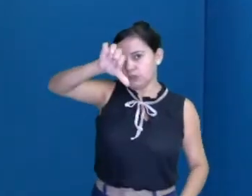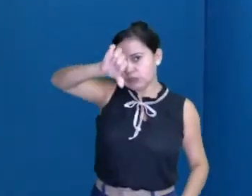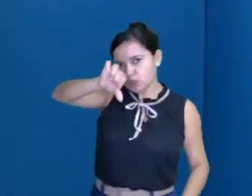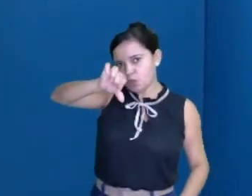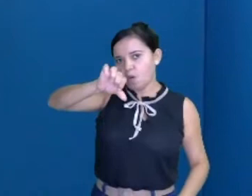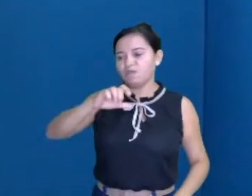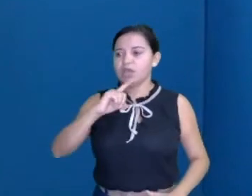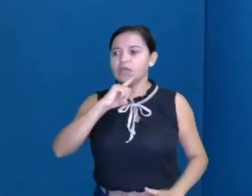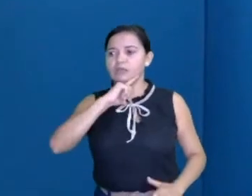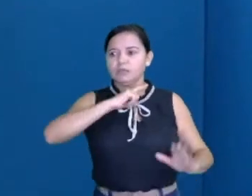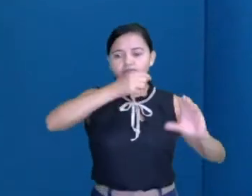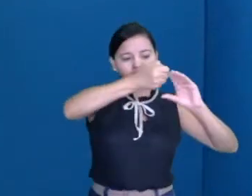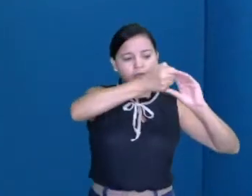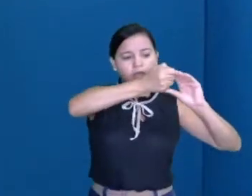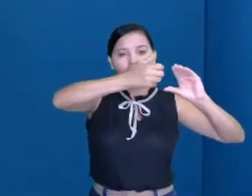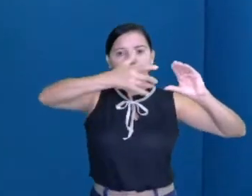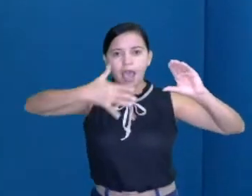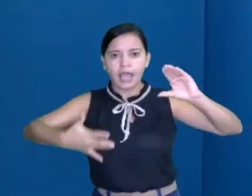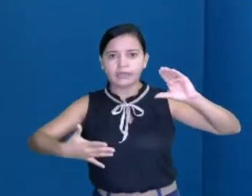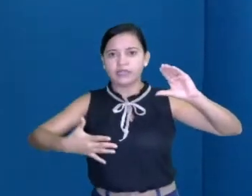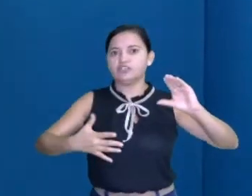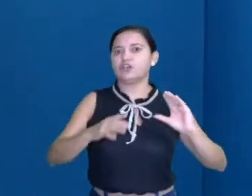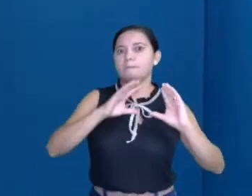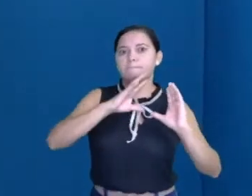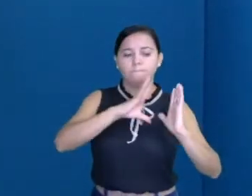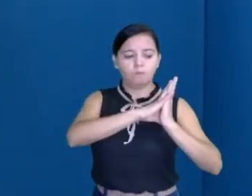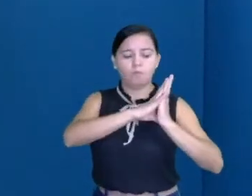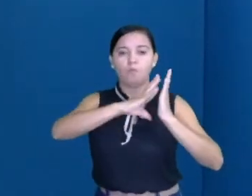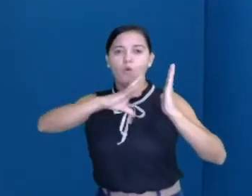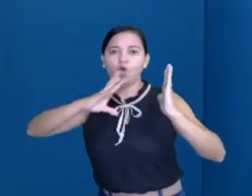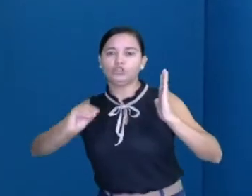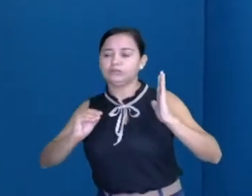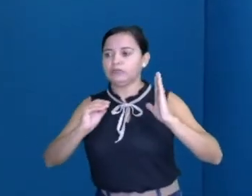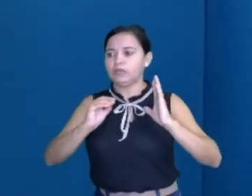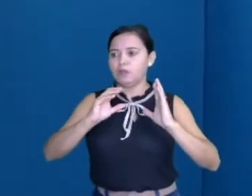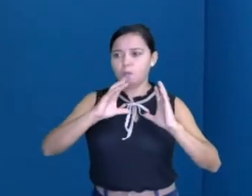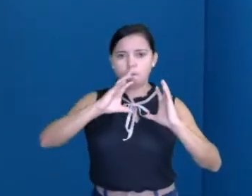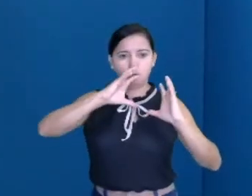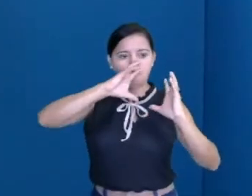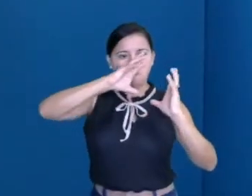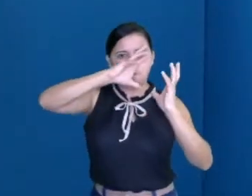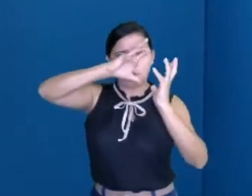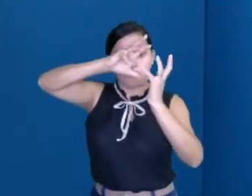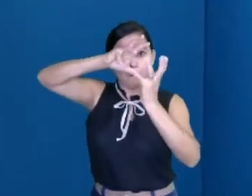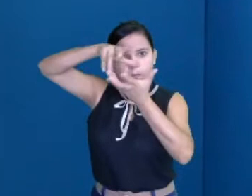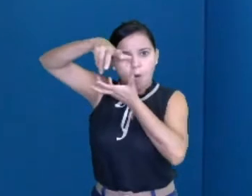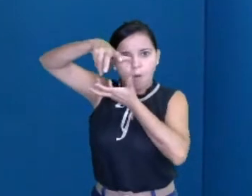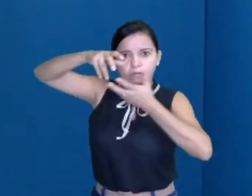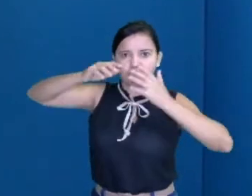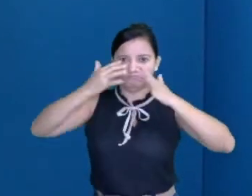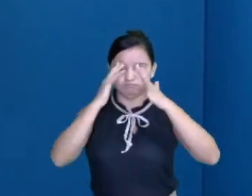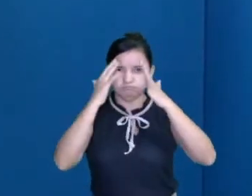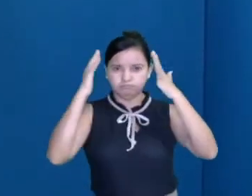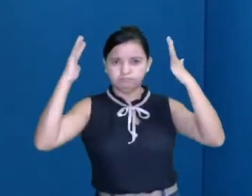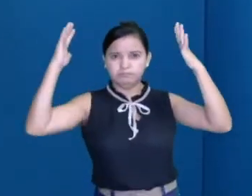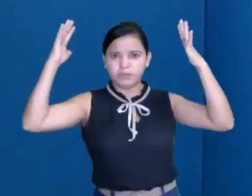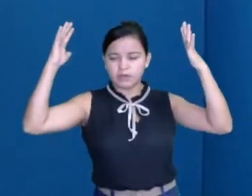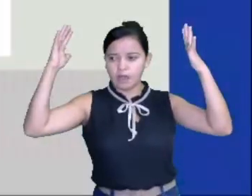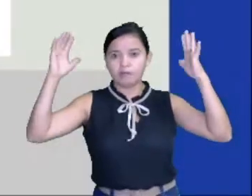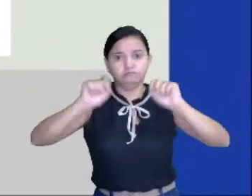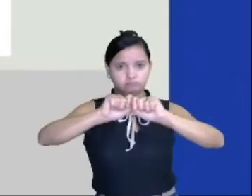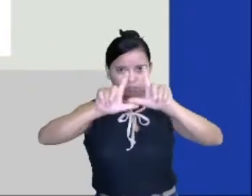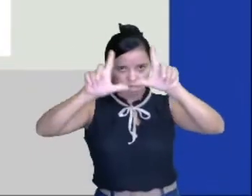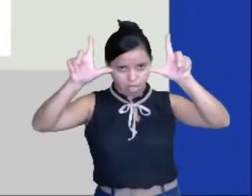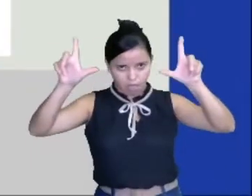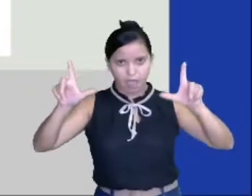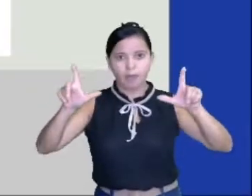aí a gente teria como característica o modelo que é chamado modelo da bola de bilhar. Por quê? Porque para ele acreditava, e aí produção, abre essa imagem para